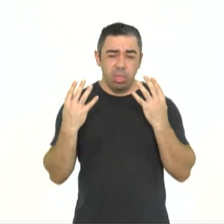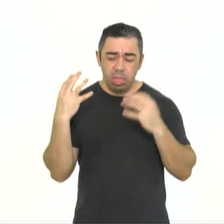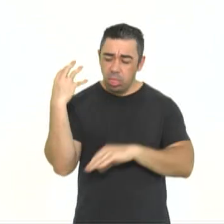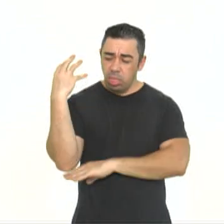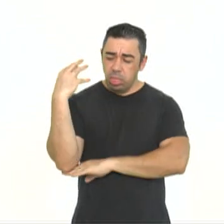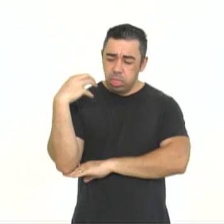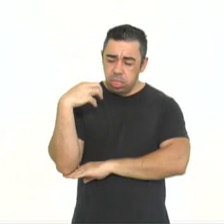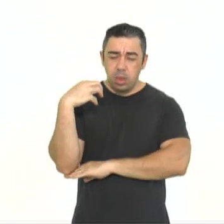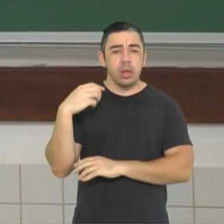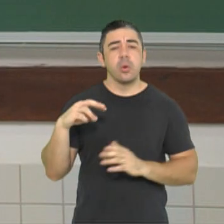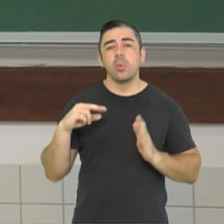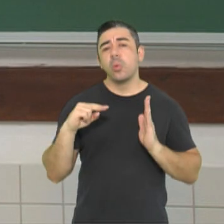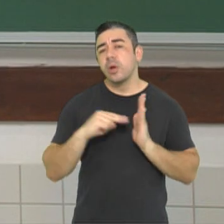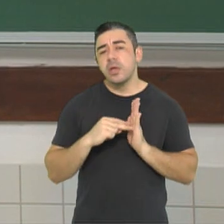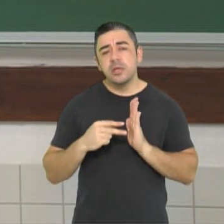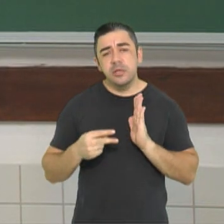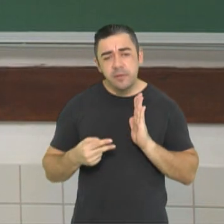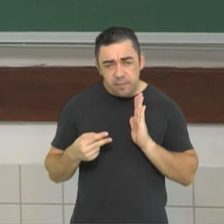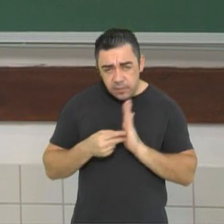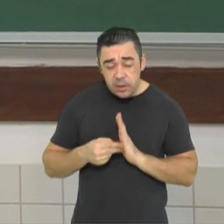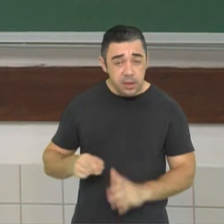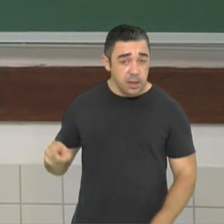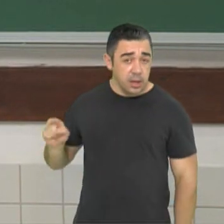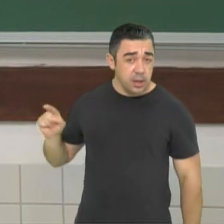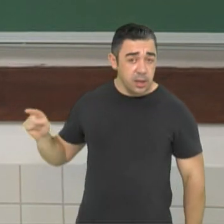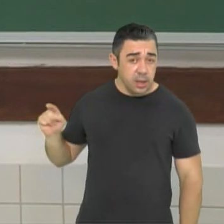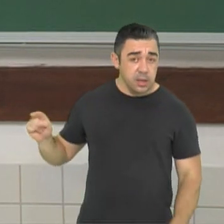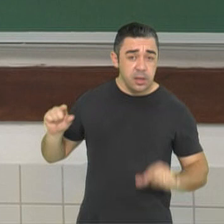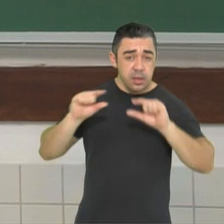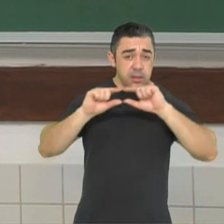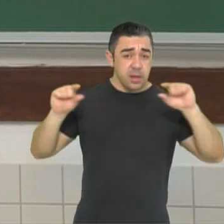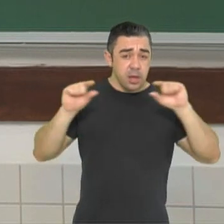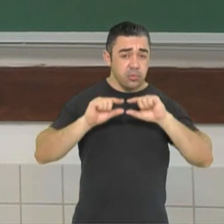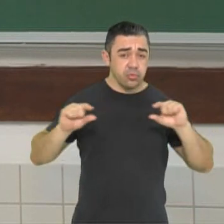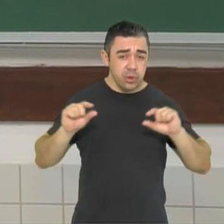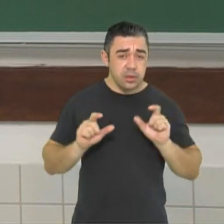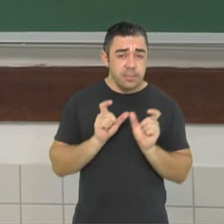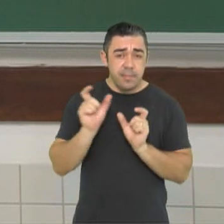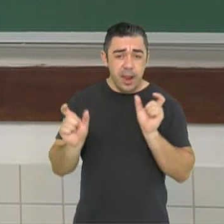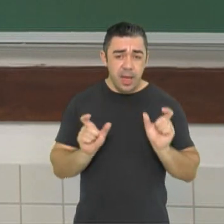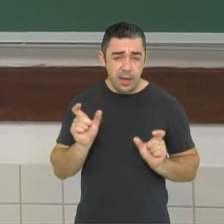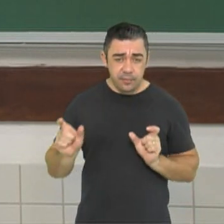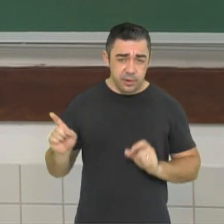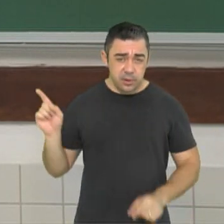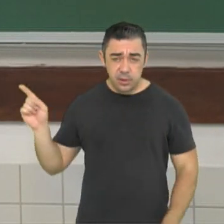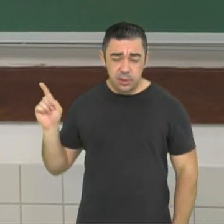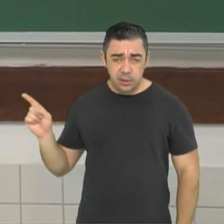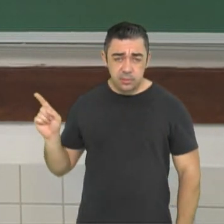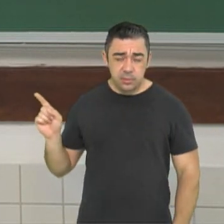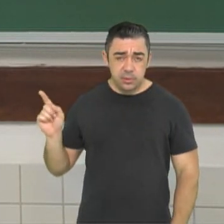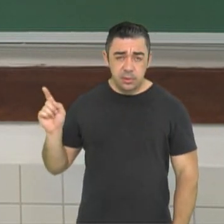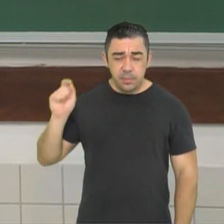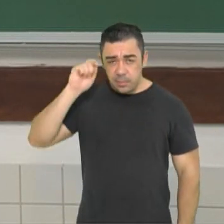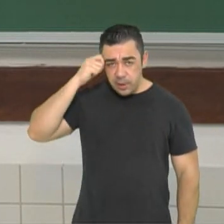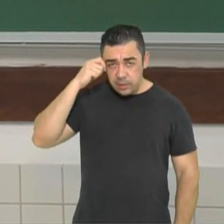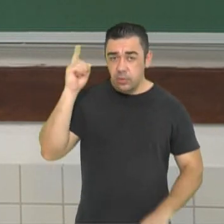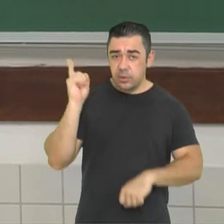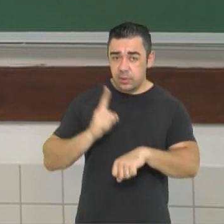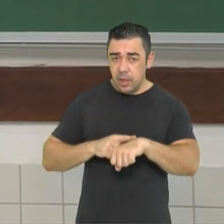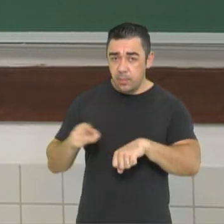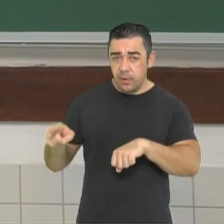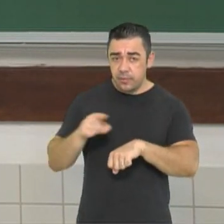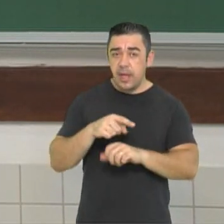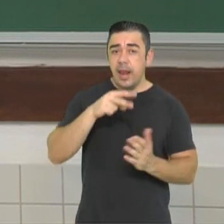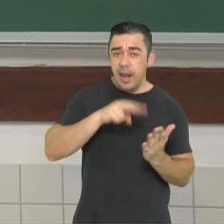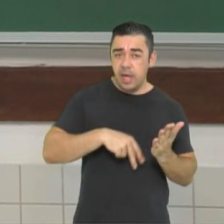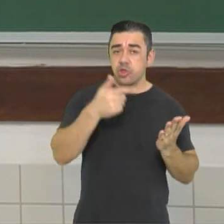Quais são os sentidos produzidos por esses termos, né, que estão destacados? Vou dar um tempo para você